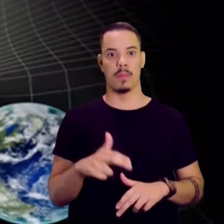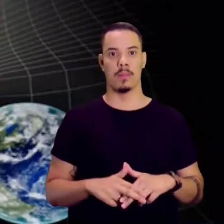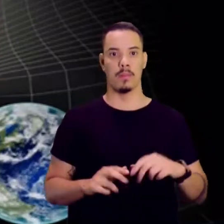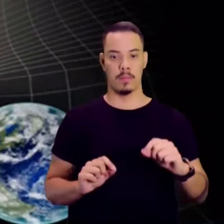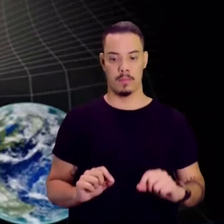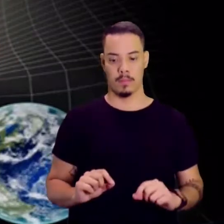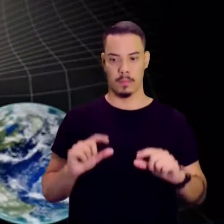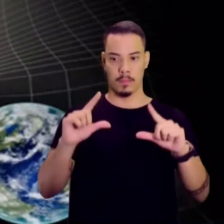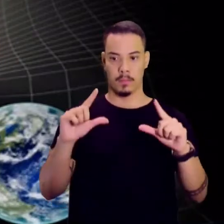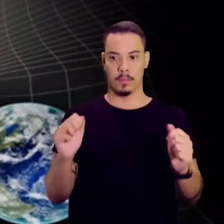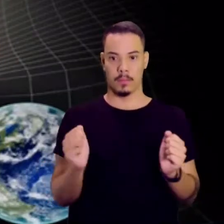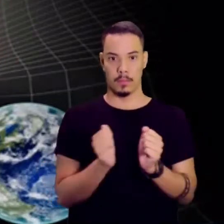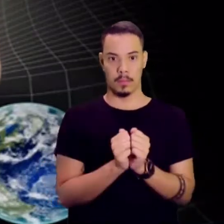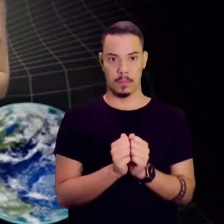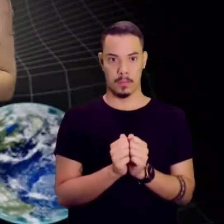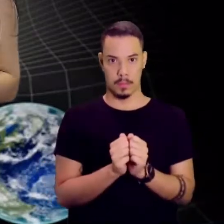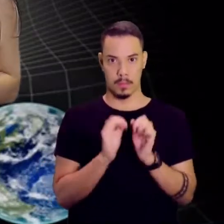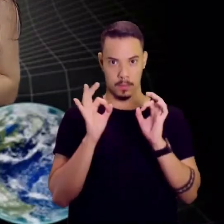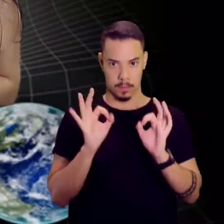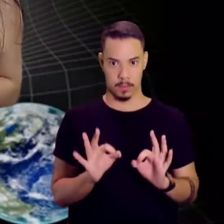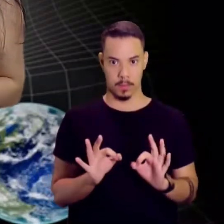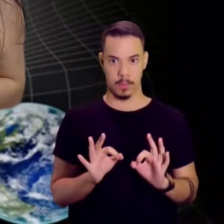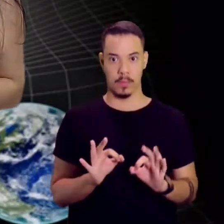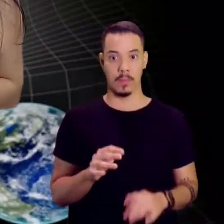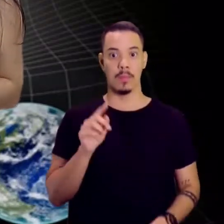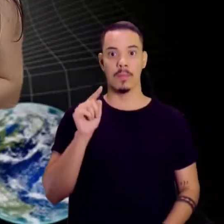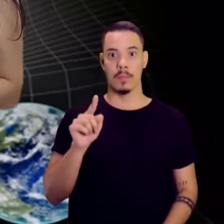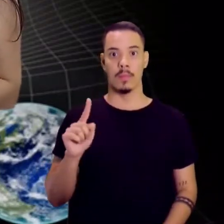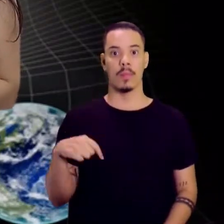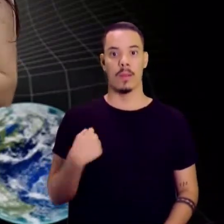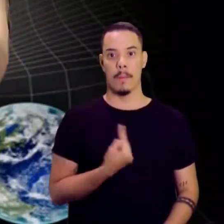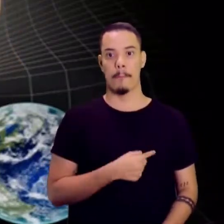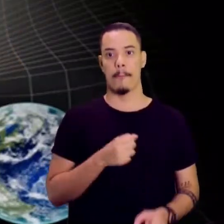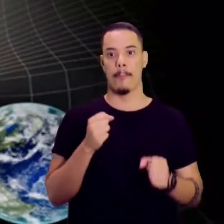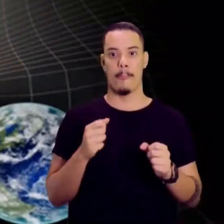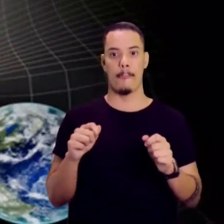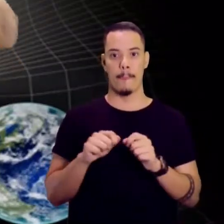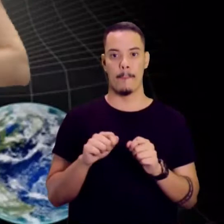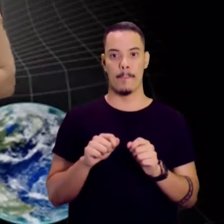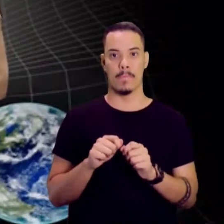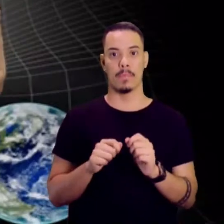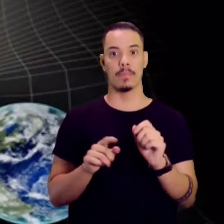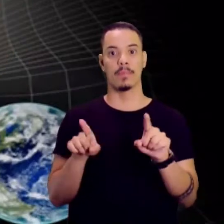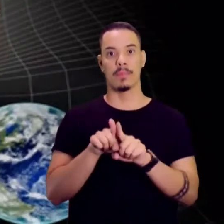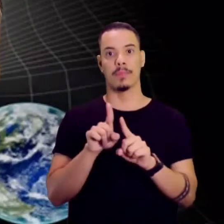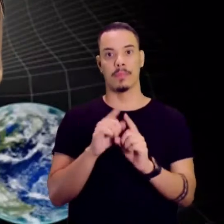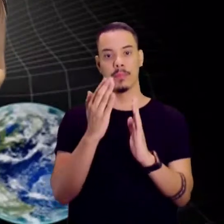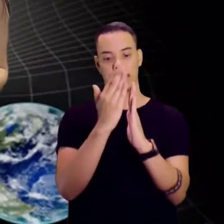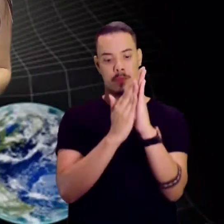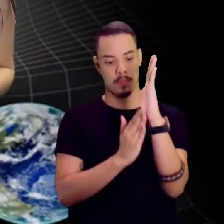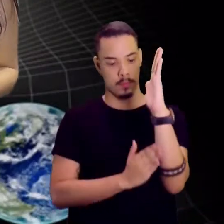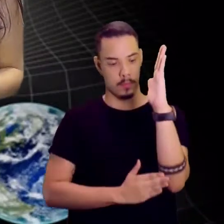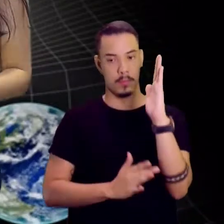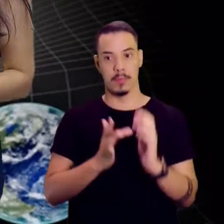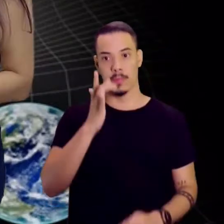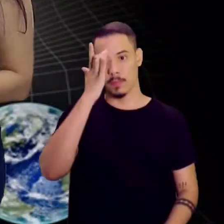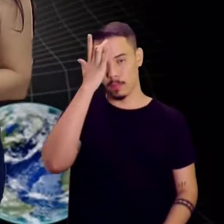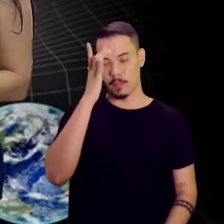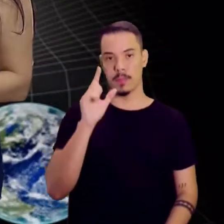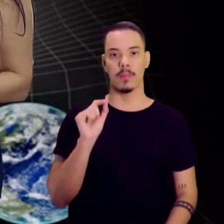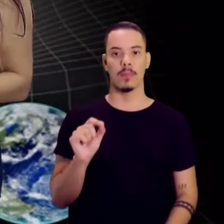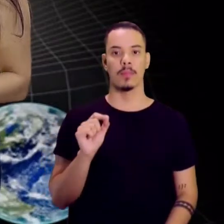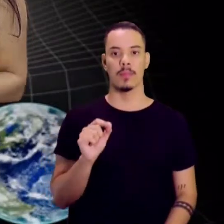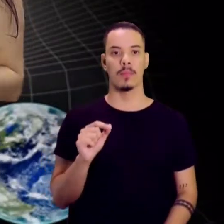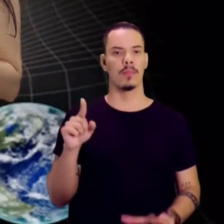proporcional à massa. Maior massa, menor aceleração. Isso dessa a gente pode trazer para vertical, por exemplo. É mais fácil levantar, né? Parece uma